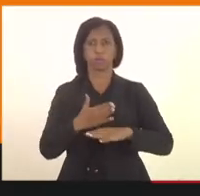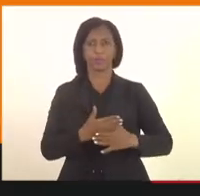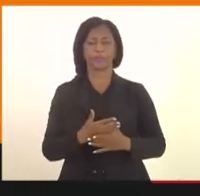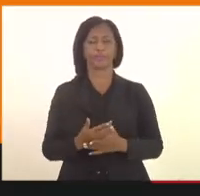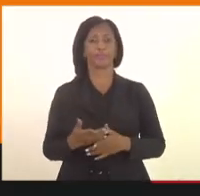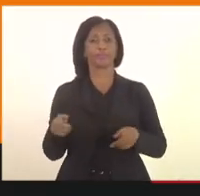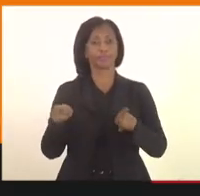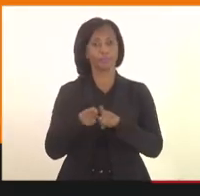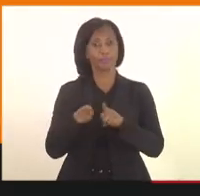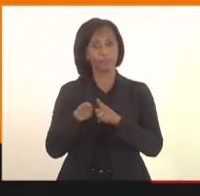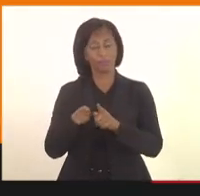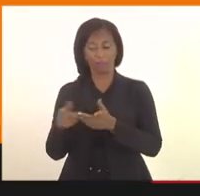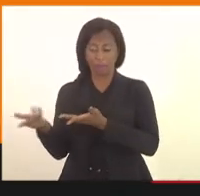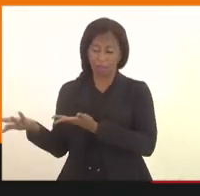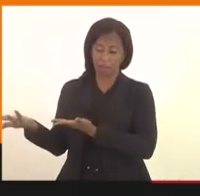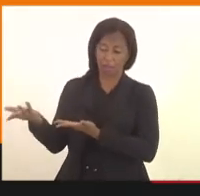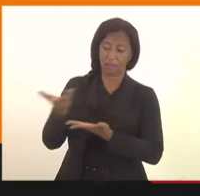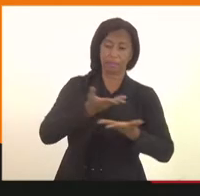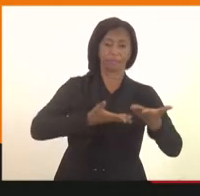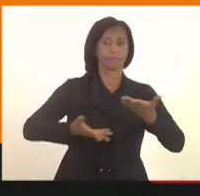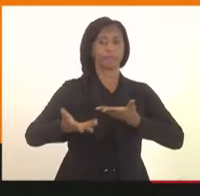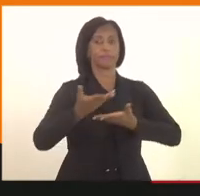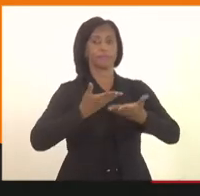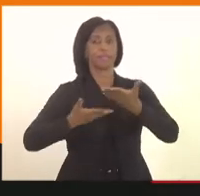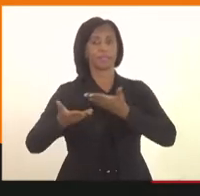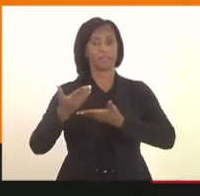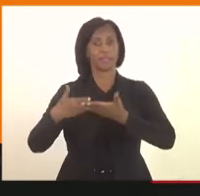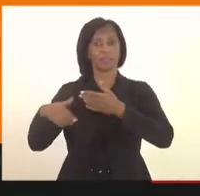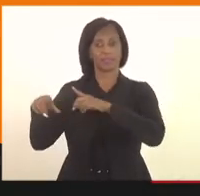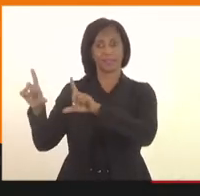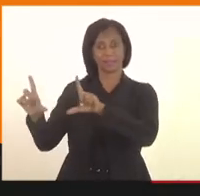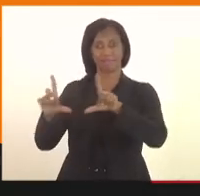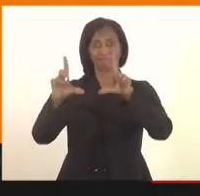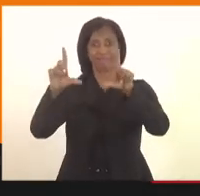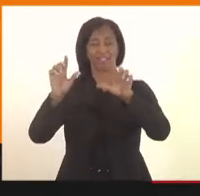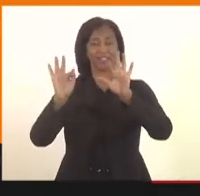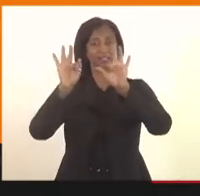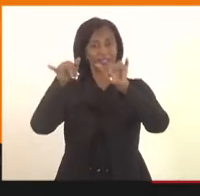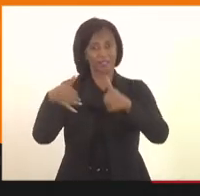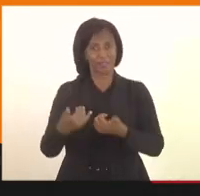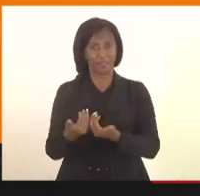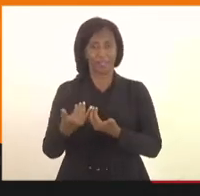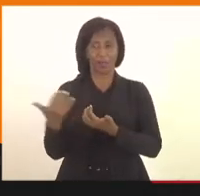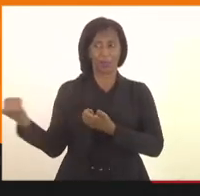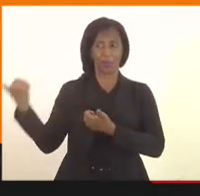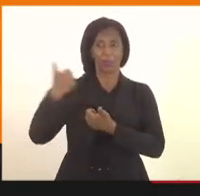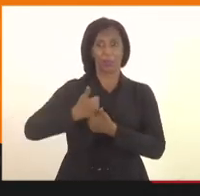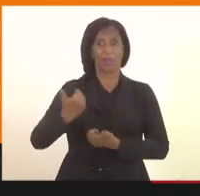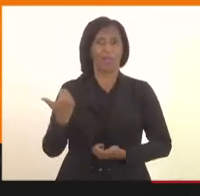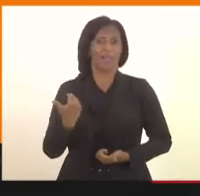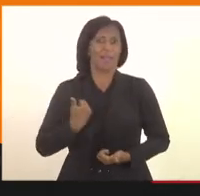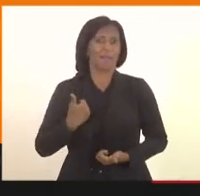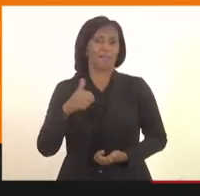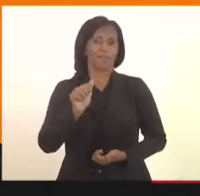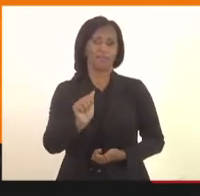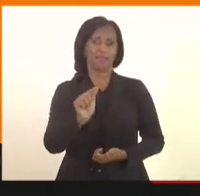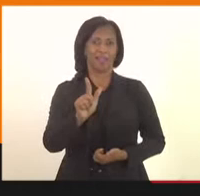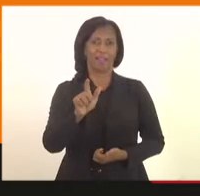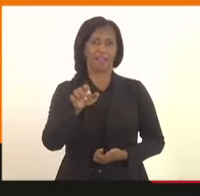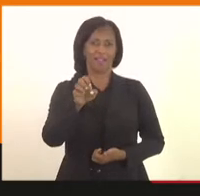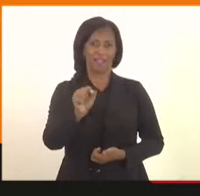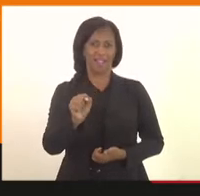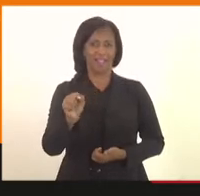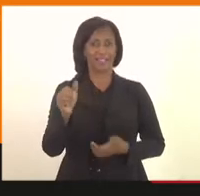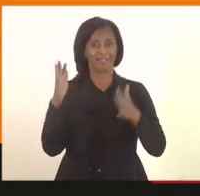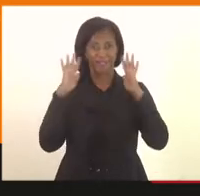E, finalizada essa primeira exposição, deputado, eu gostaria então de passar a palavra para o meu colega Alex Mendes, que vai se ater